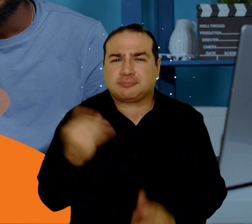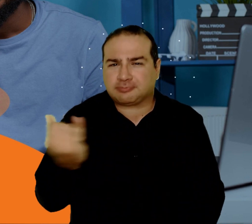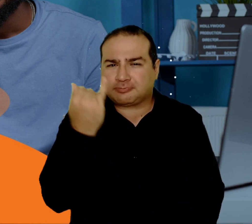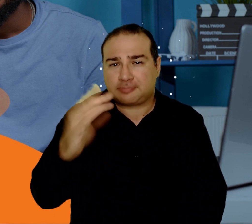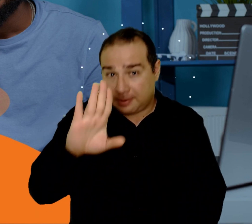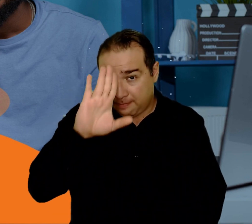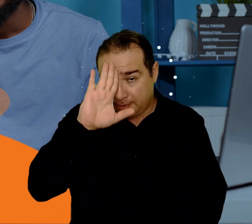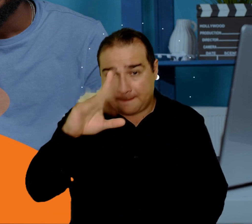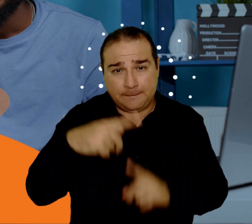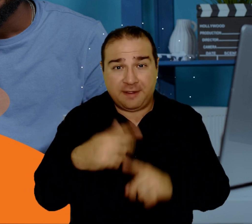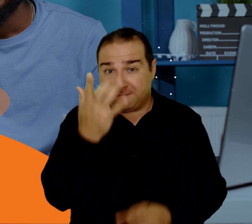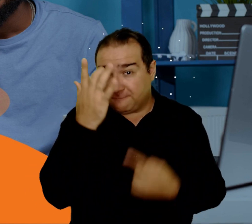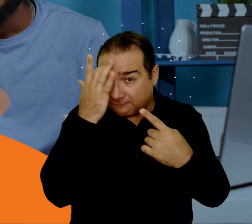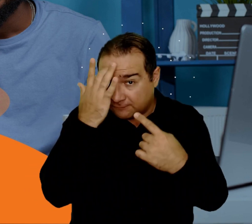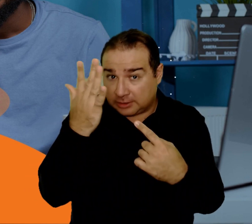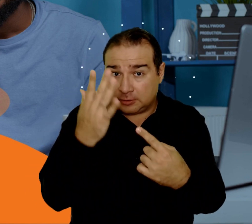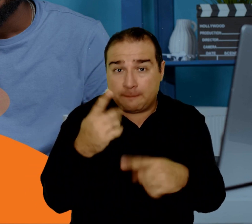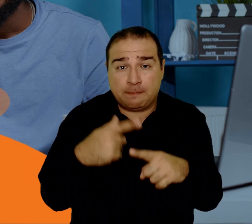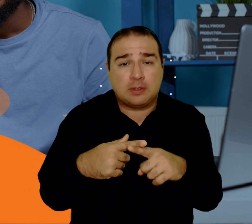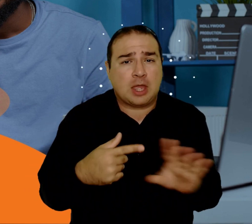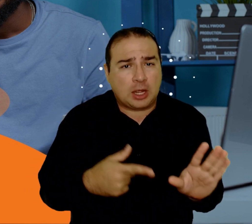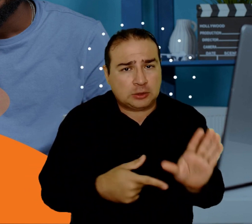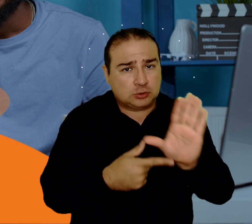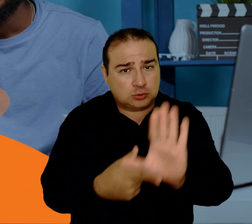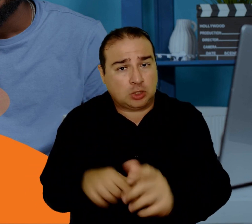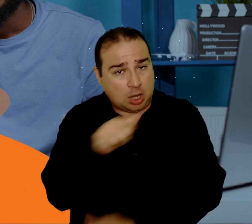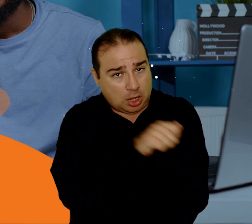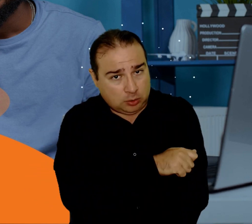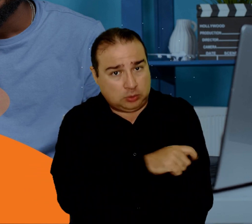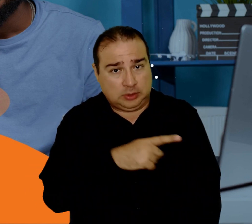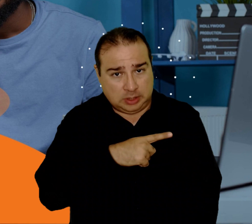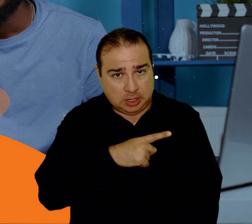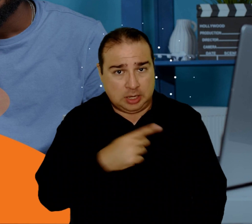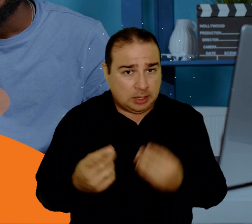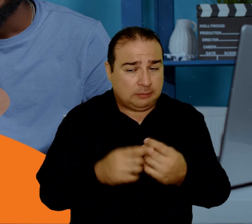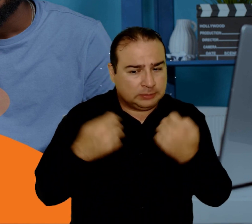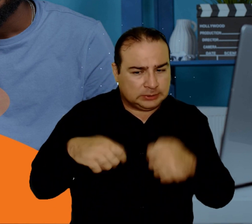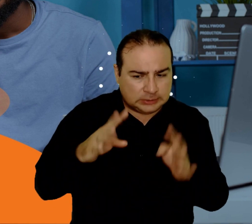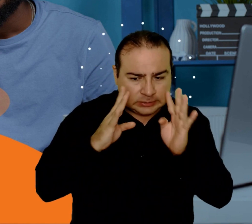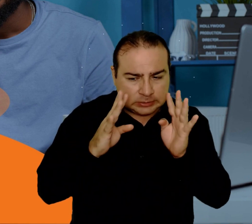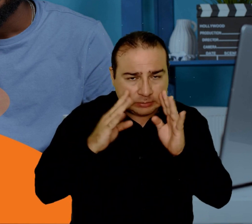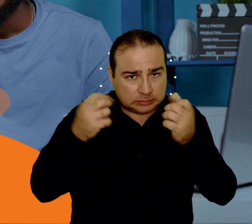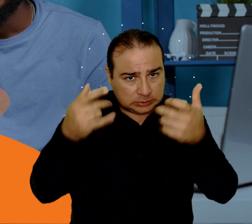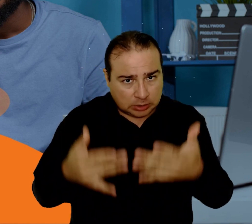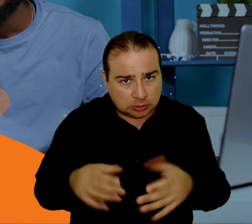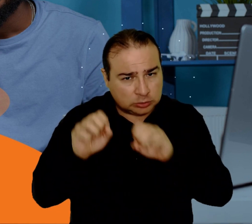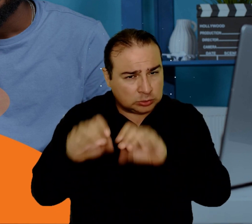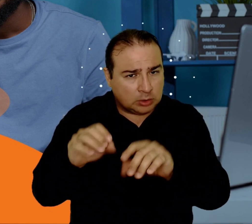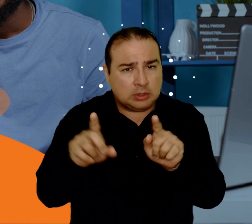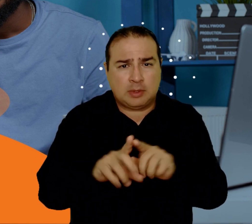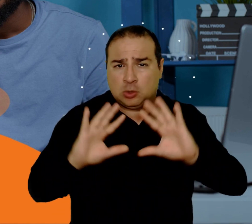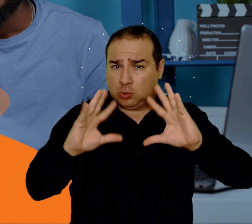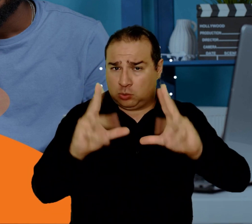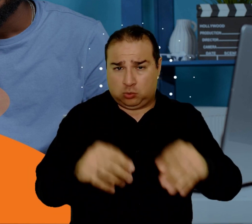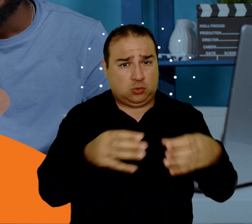Isso é importante destacar, facilita não só para o estudante que tem alguma especificidade no campo da educação especial,